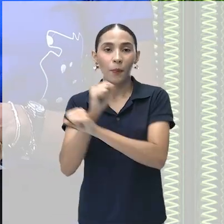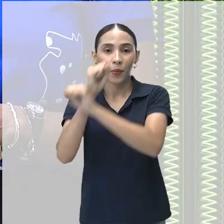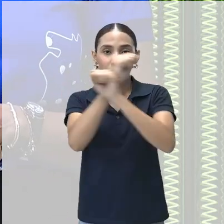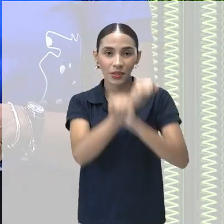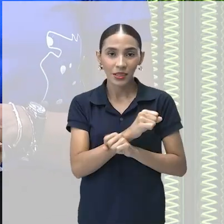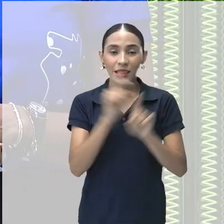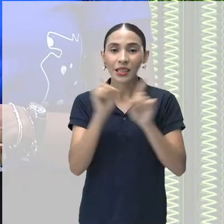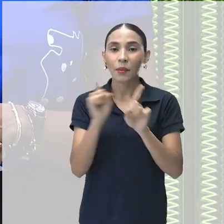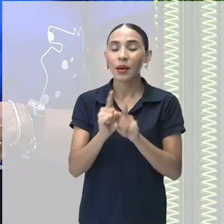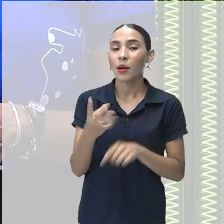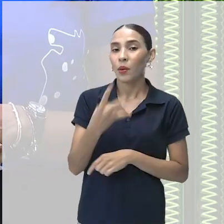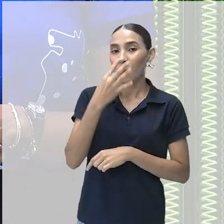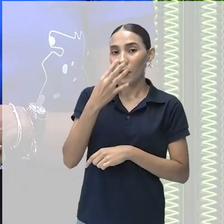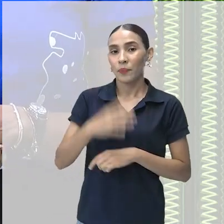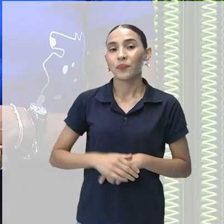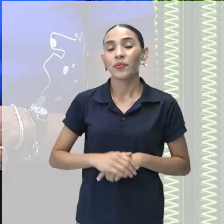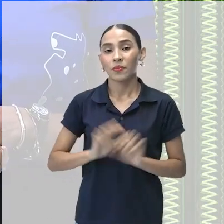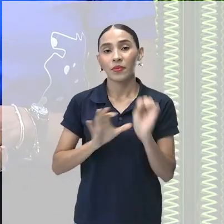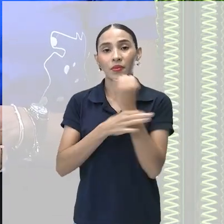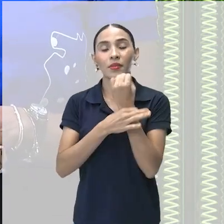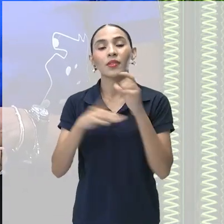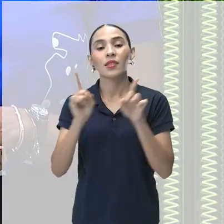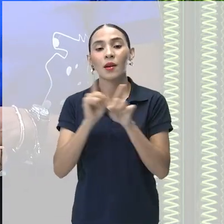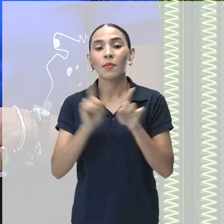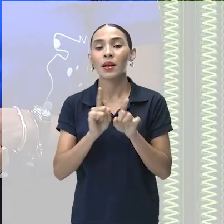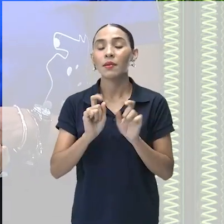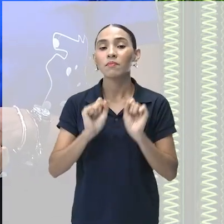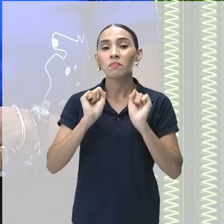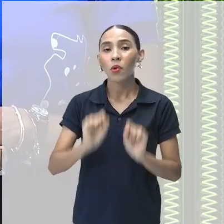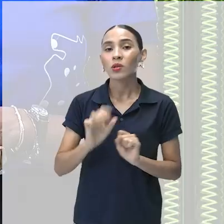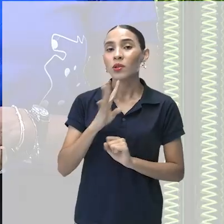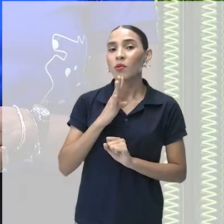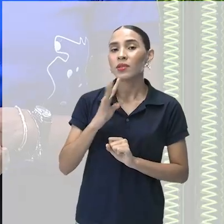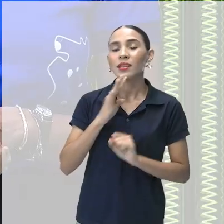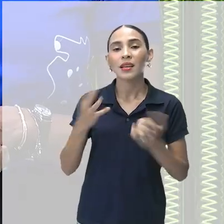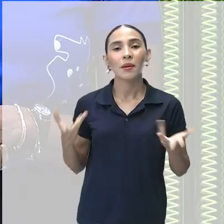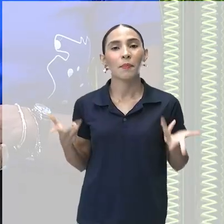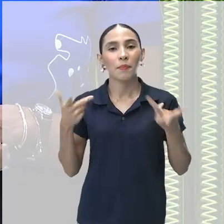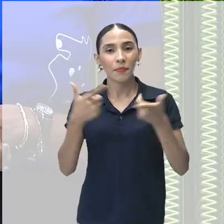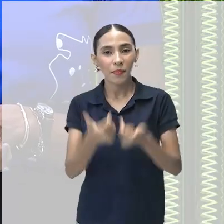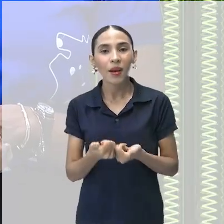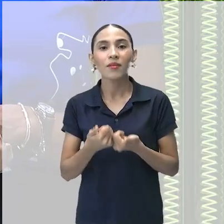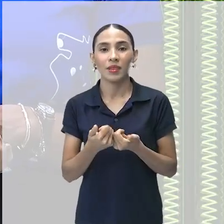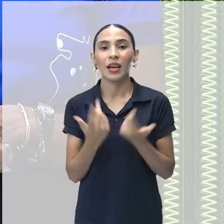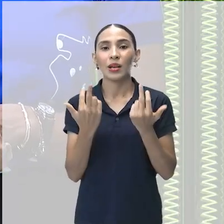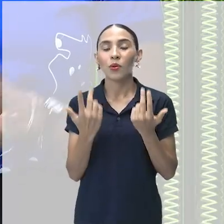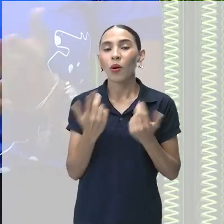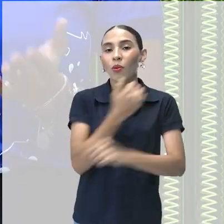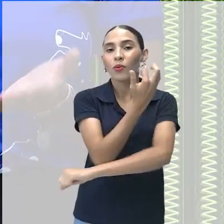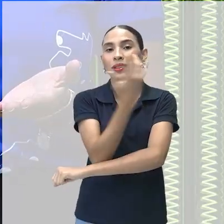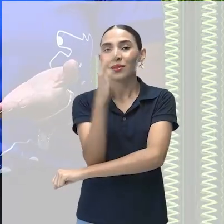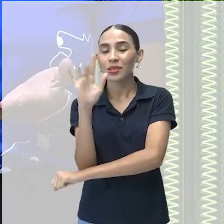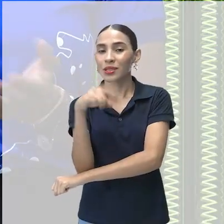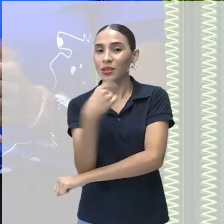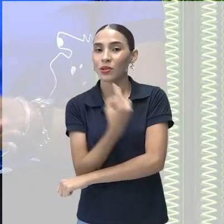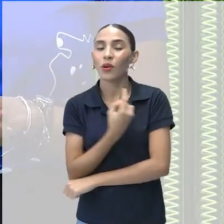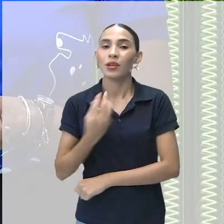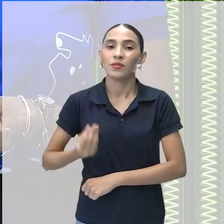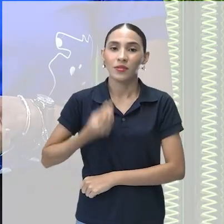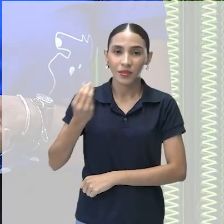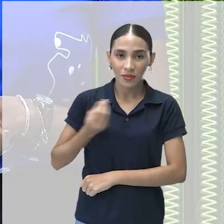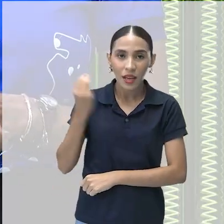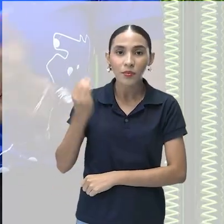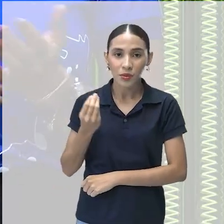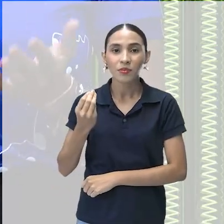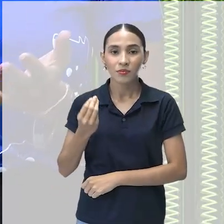e apreciadas, garantindo que elas possam conhecer e se maravilhar com a mesma natureza que nós